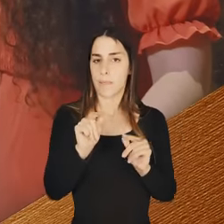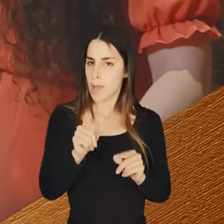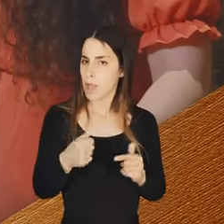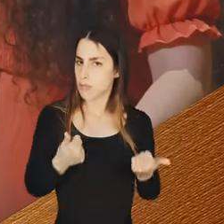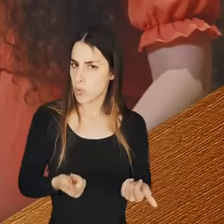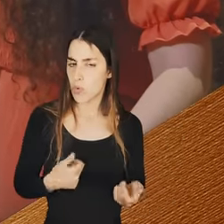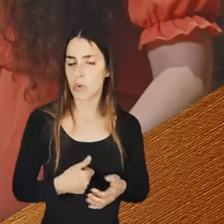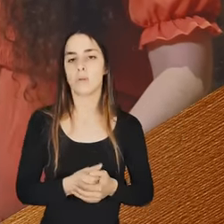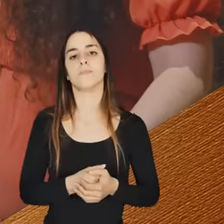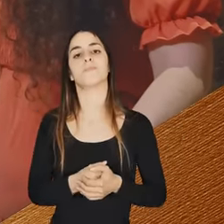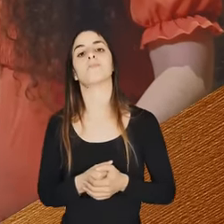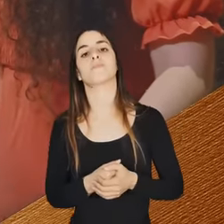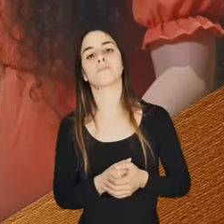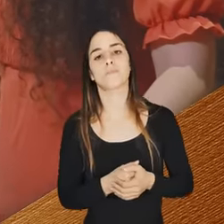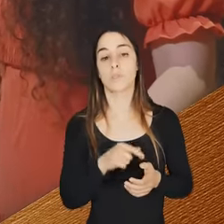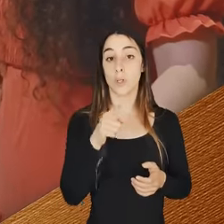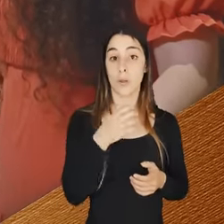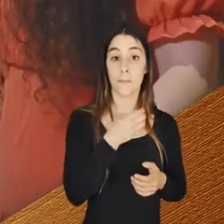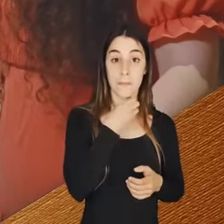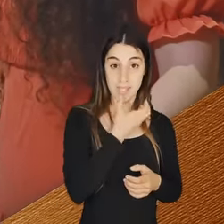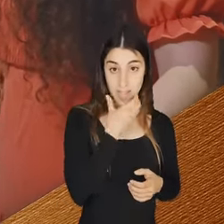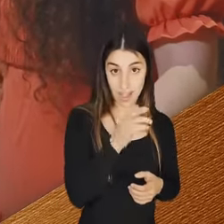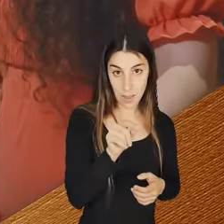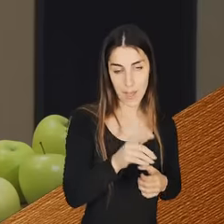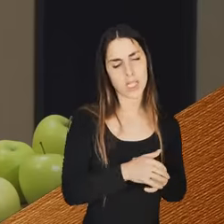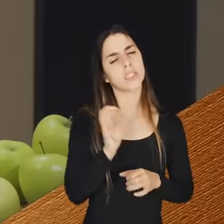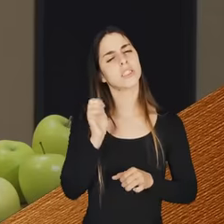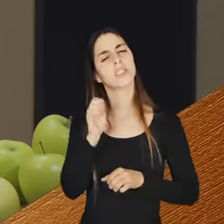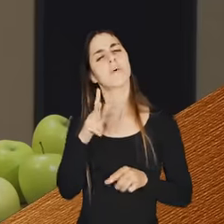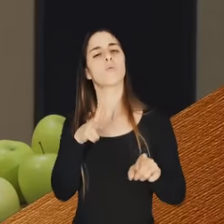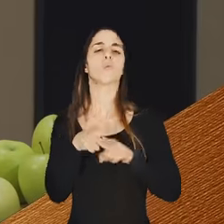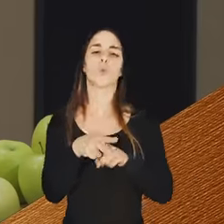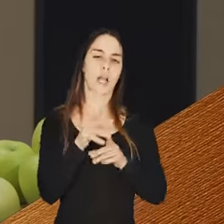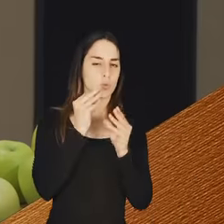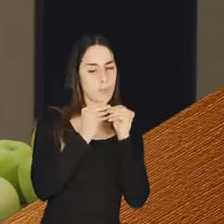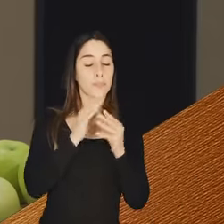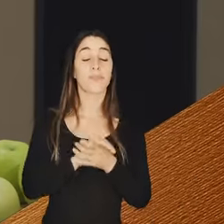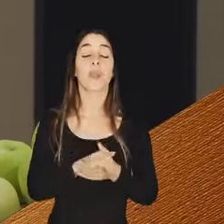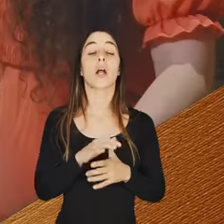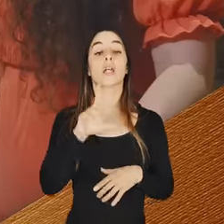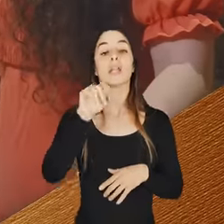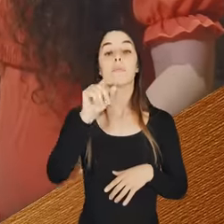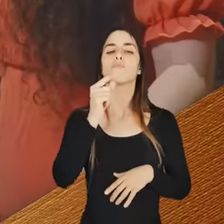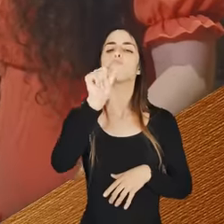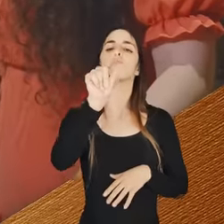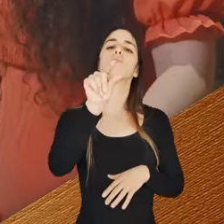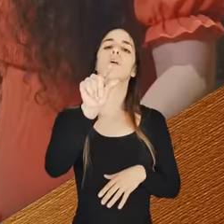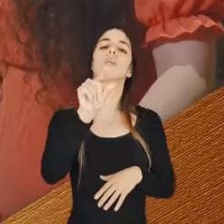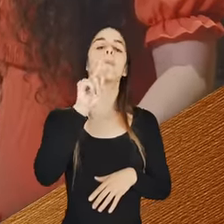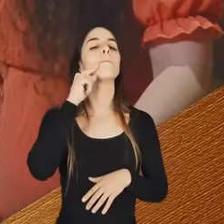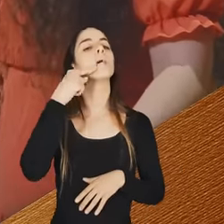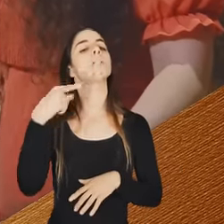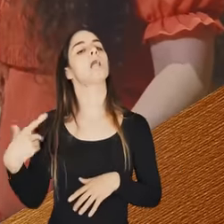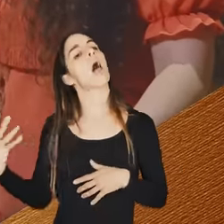boa, que assim não faz mal. Tu até a maçã cozeste. Para dar aquela crocância. Ok. E tenho aqui um pouquinho também de